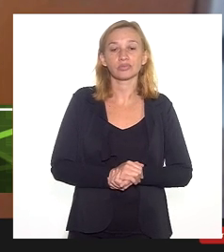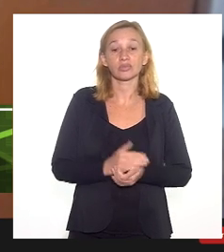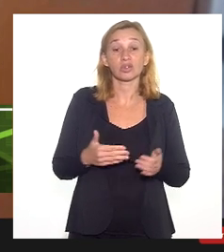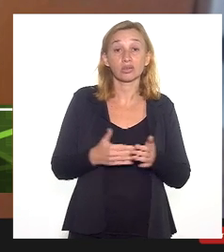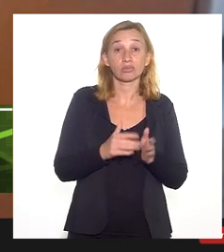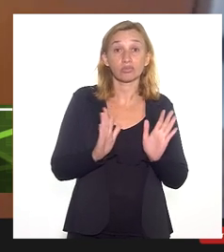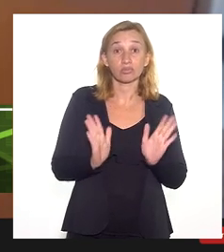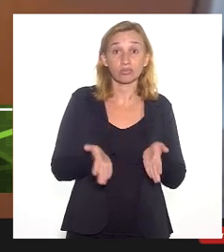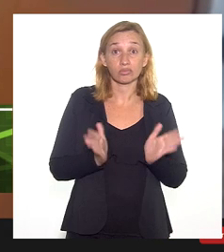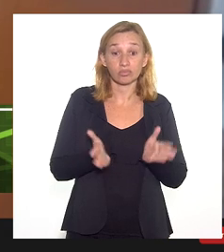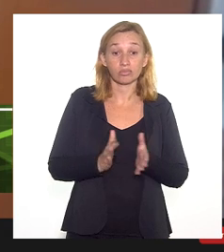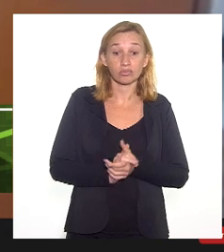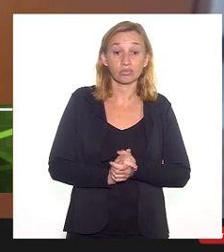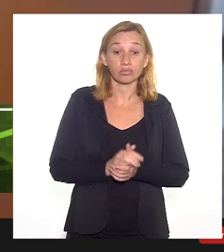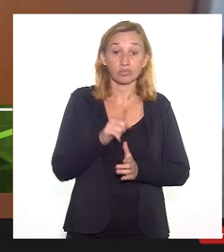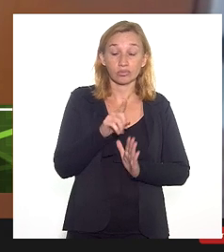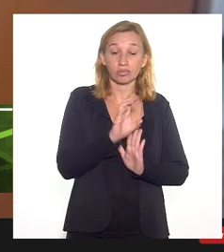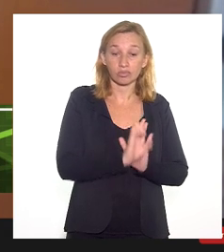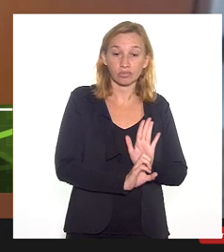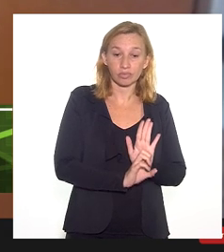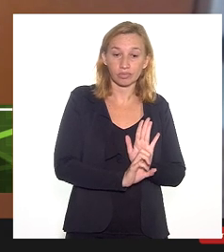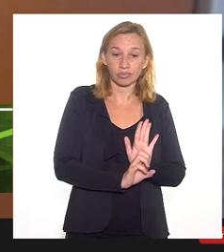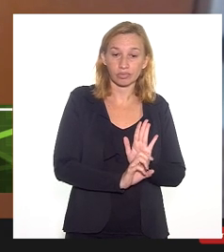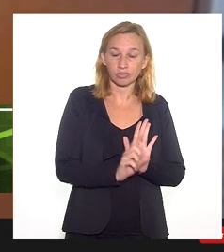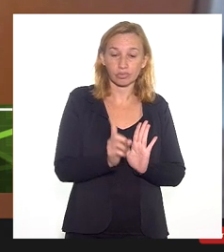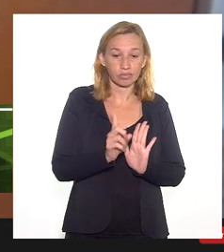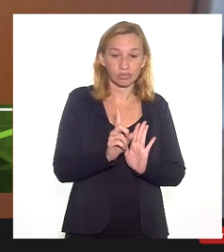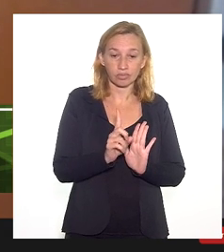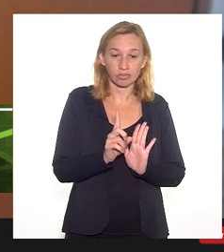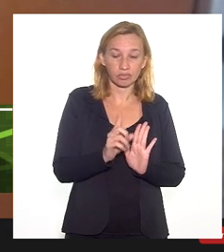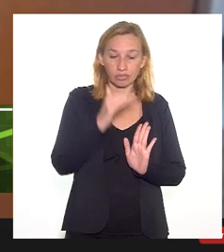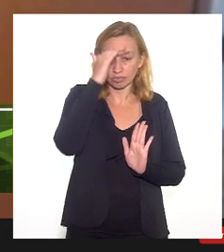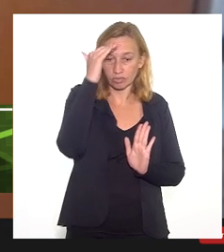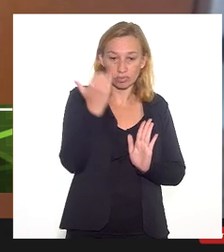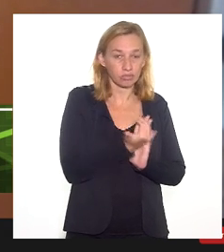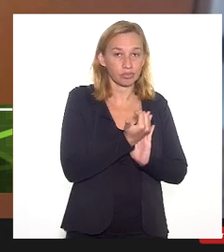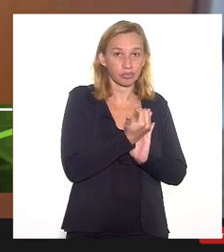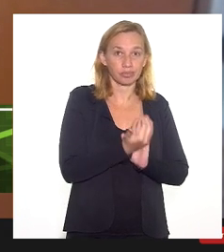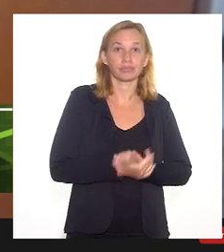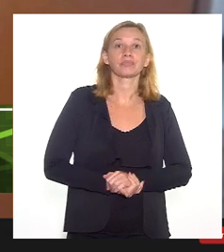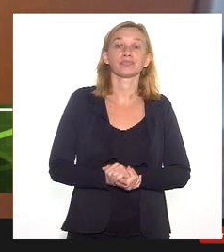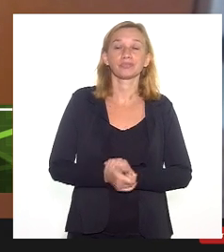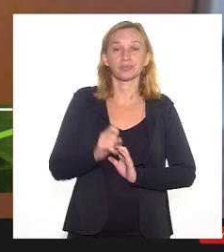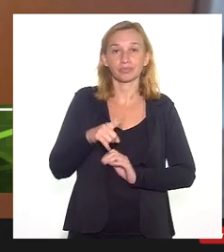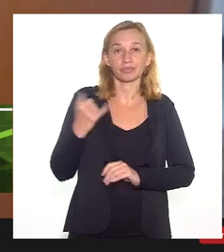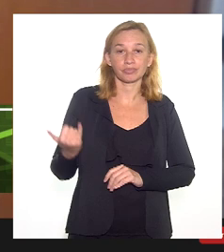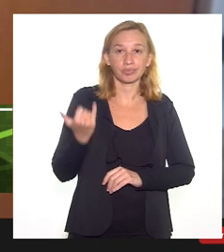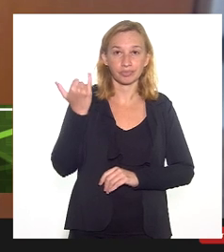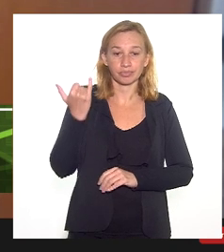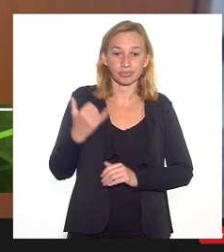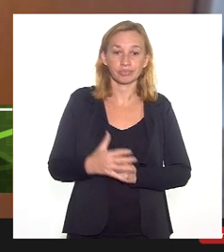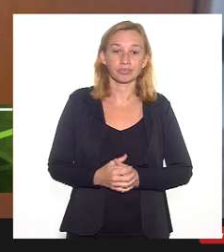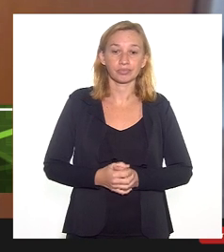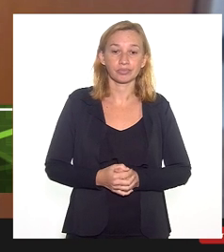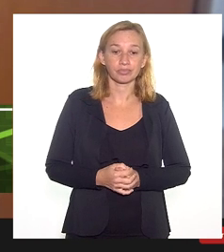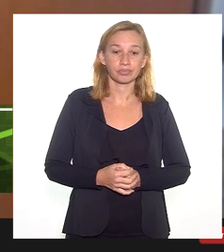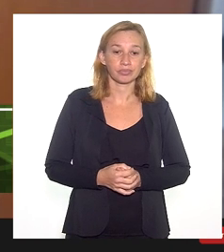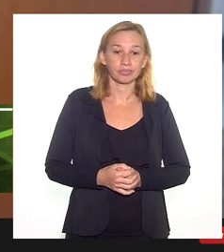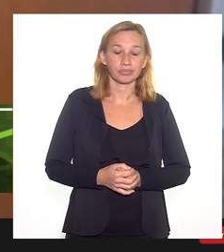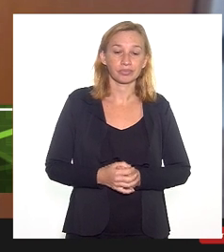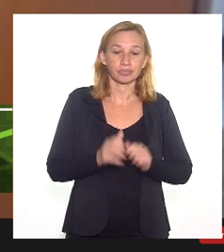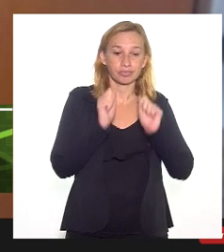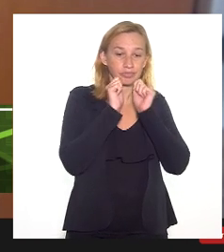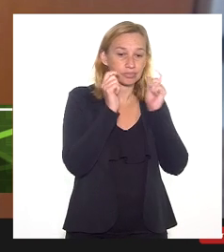até hoje, essa emenda não foi aplicada. É muito importante que a